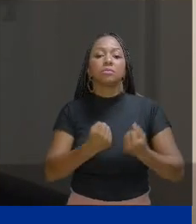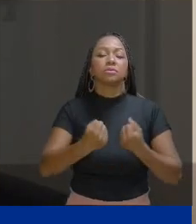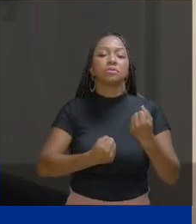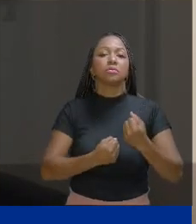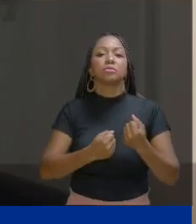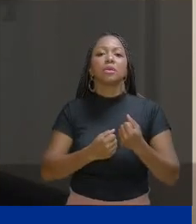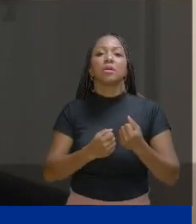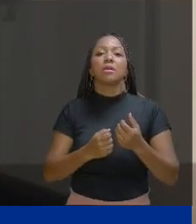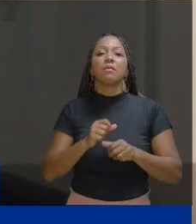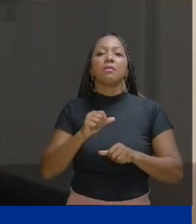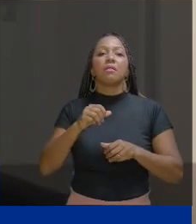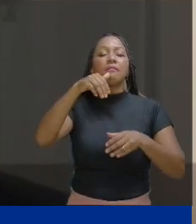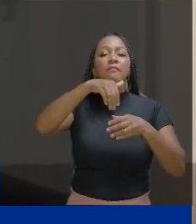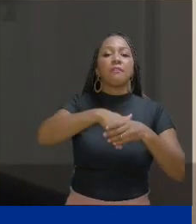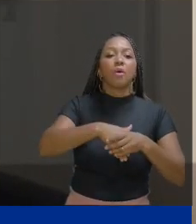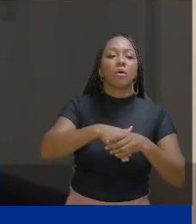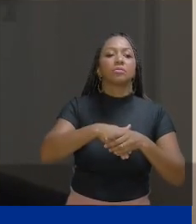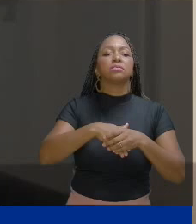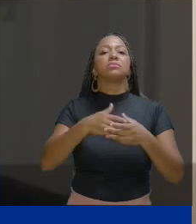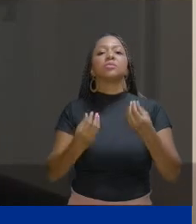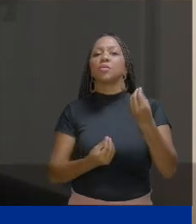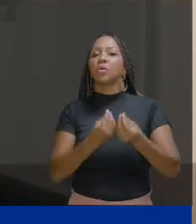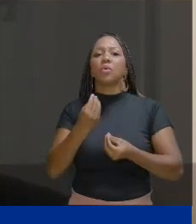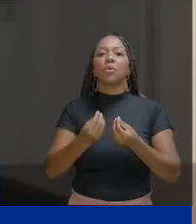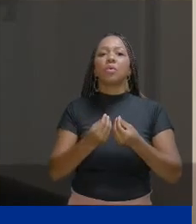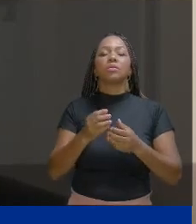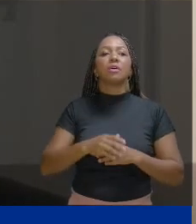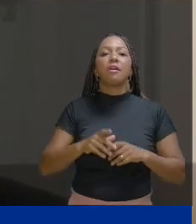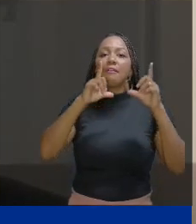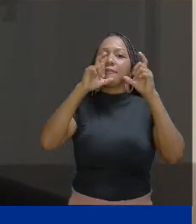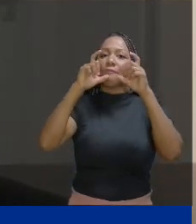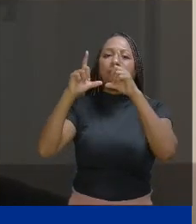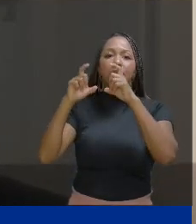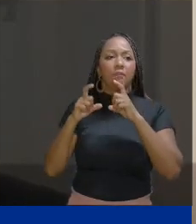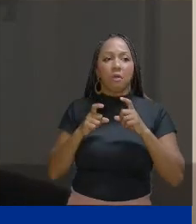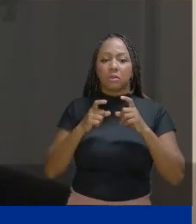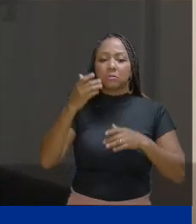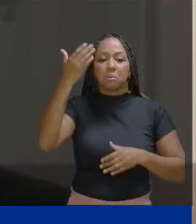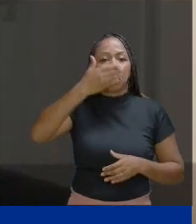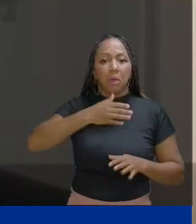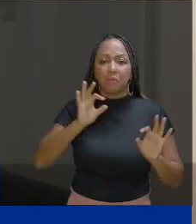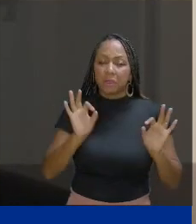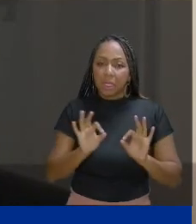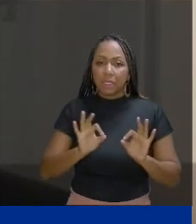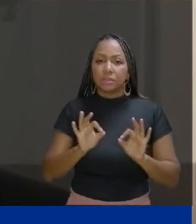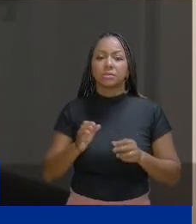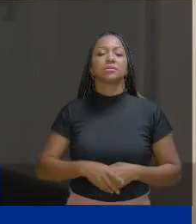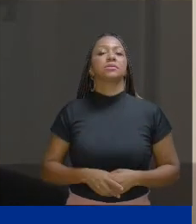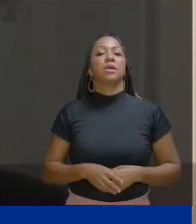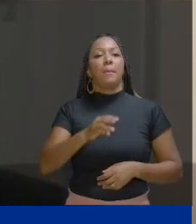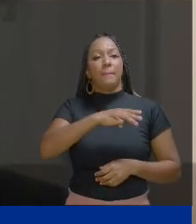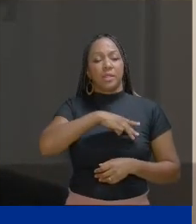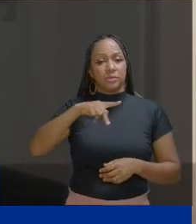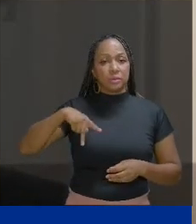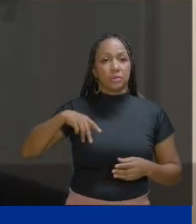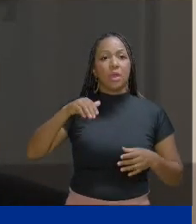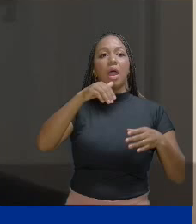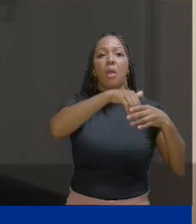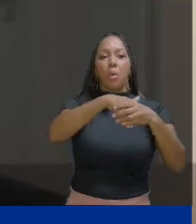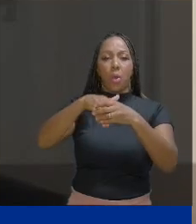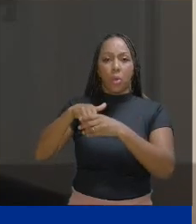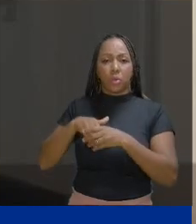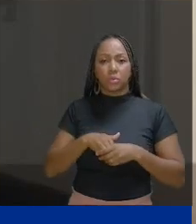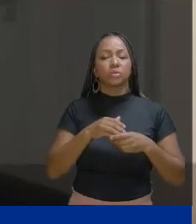feito em troca de votos? Como eu disse acima, essas fotos não fazem essa prova. Segundo o MP e o